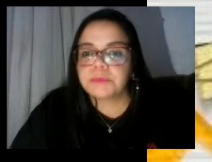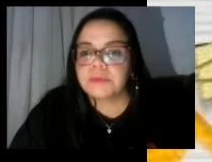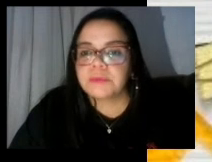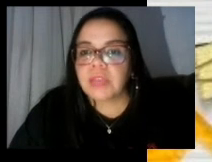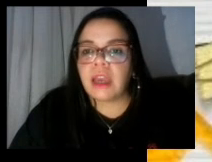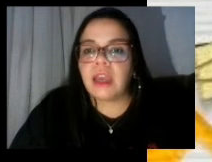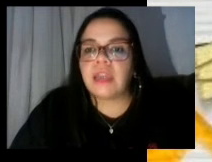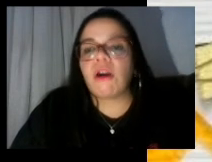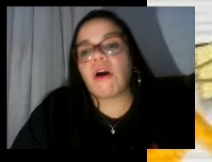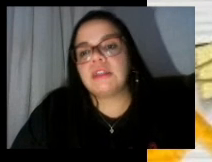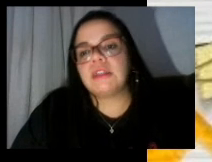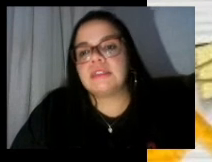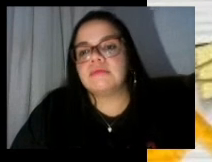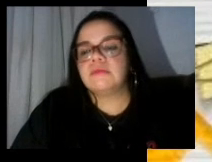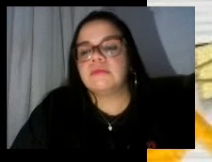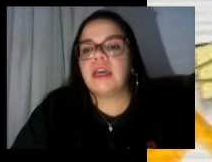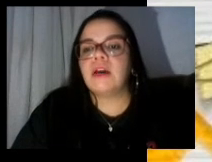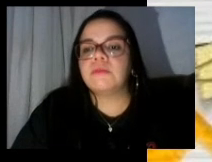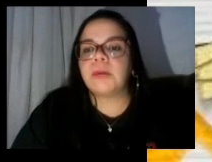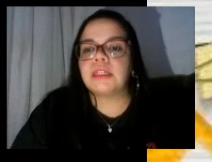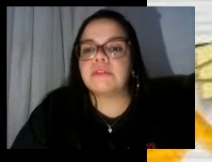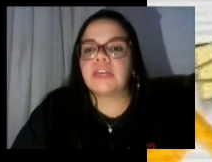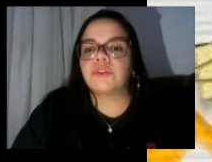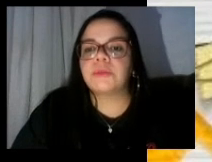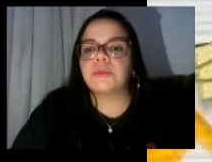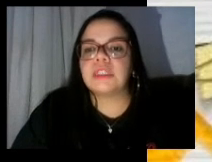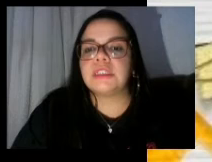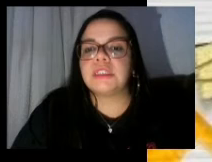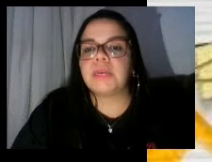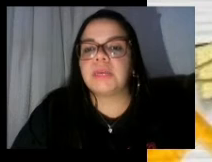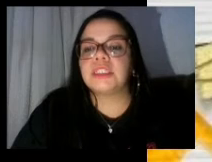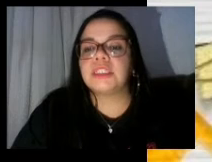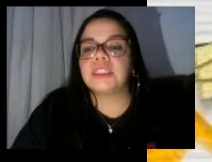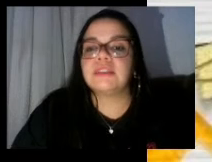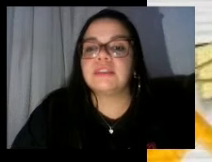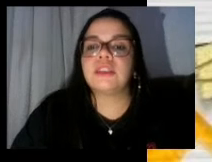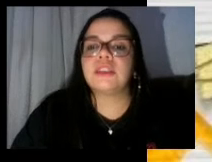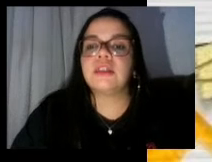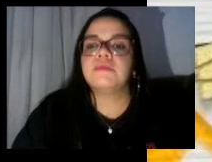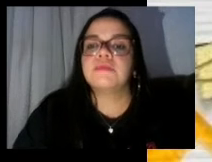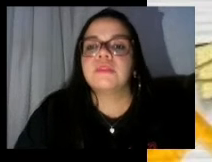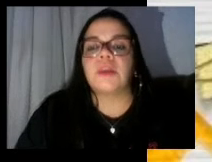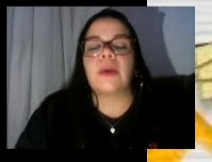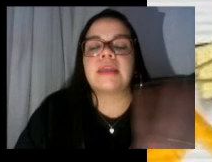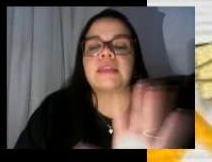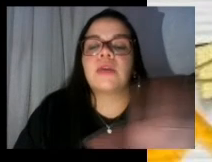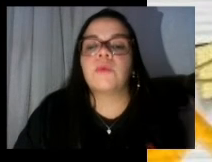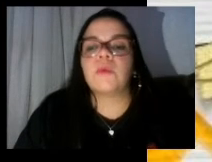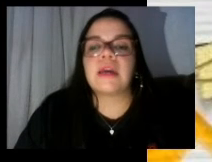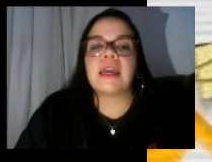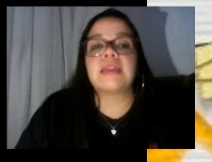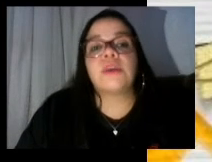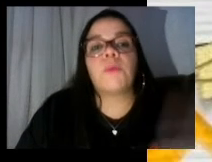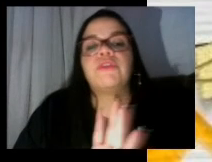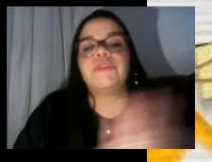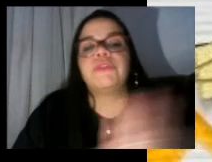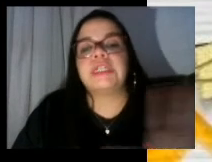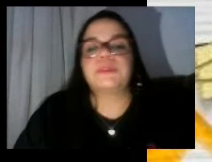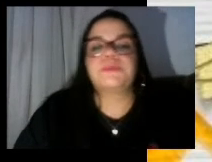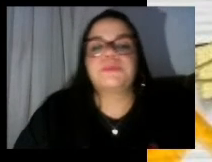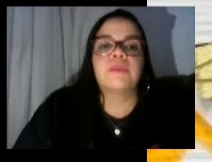sentados em roda, né? Podem ver que as roupas deles eram bem escassas, né? Esse é o